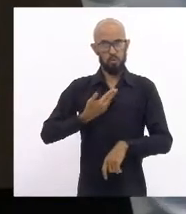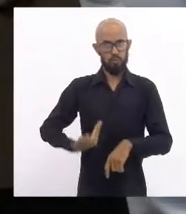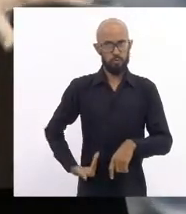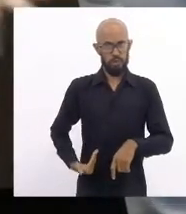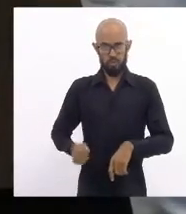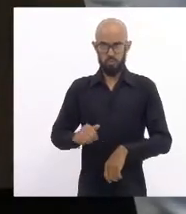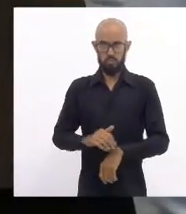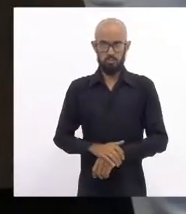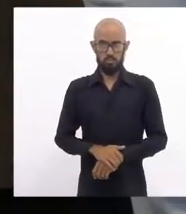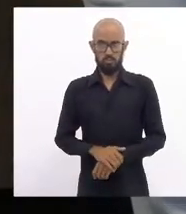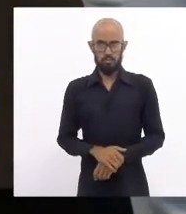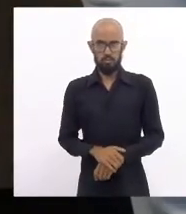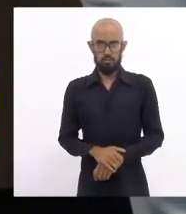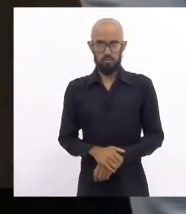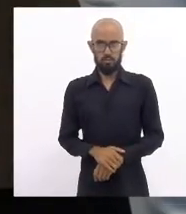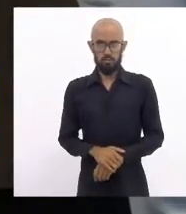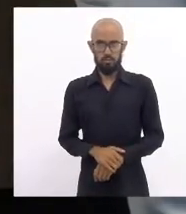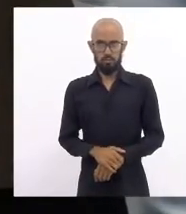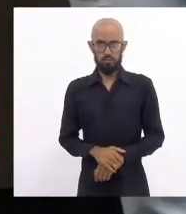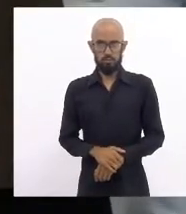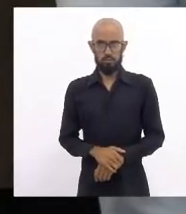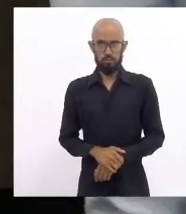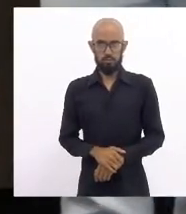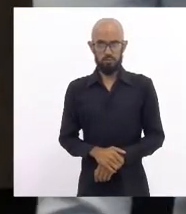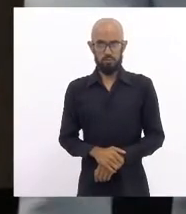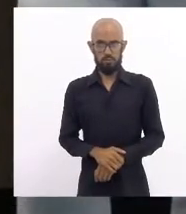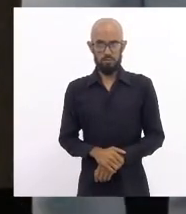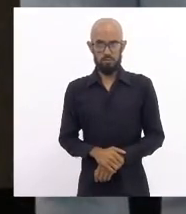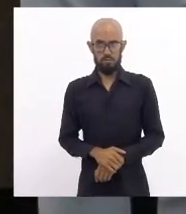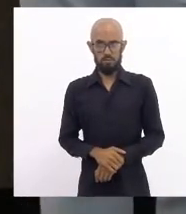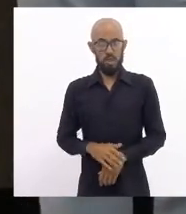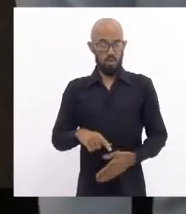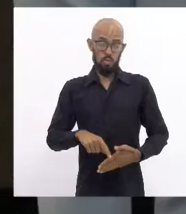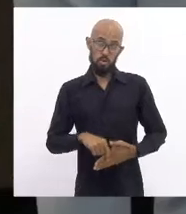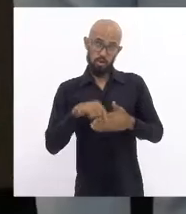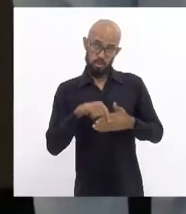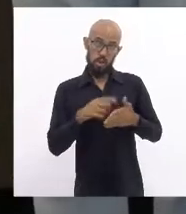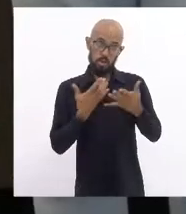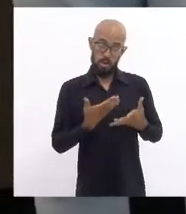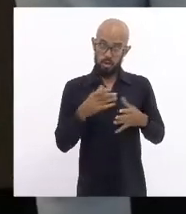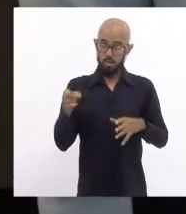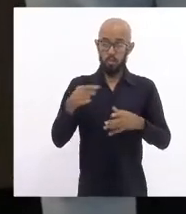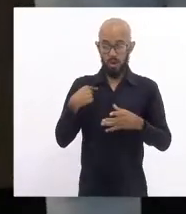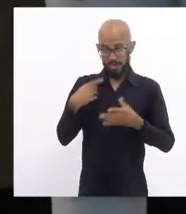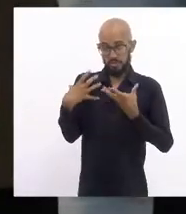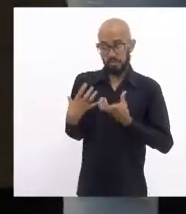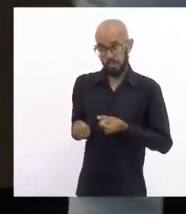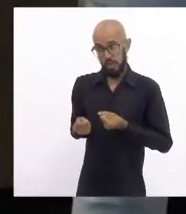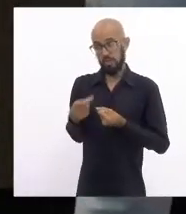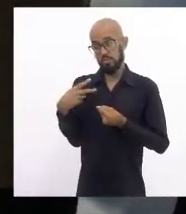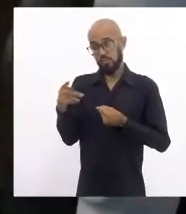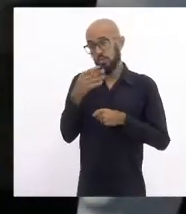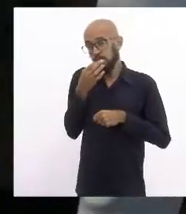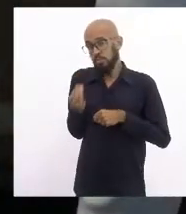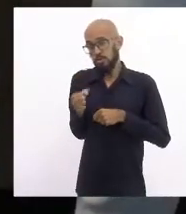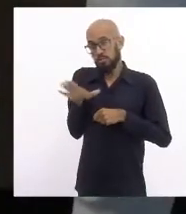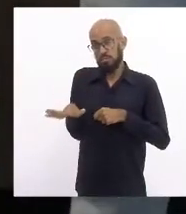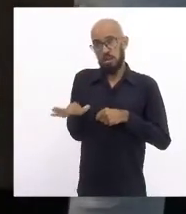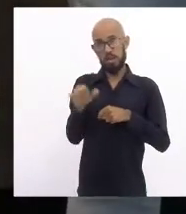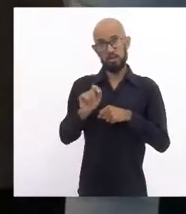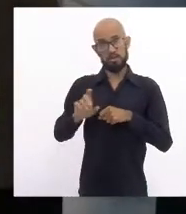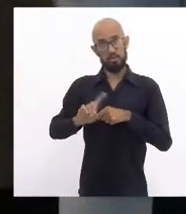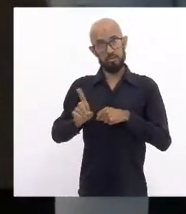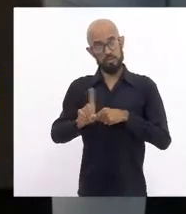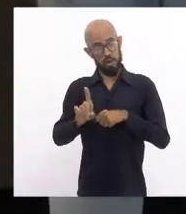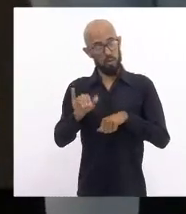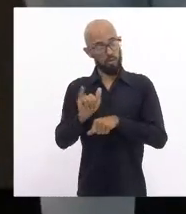quer tirar de pauta, bum. Eu acato a sua decisão, mas eu vou fazer, não vou... pelos modos e